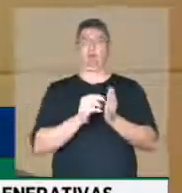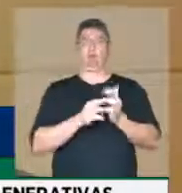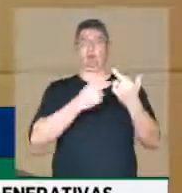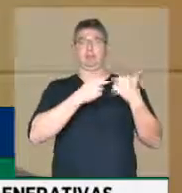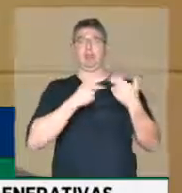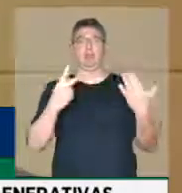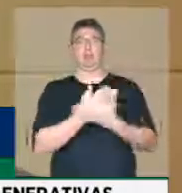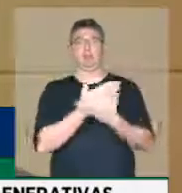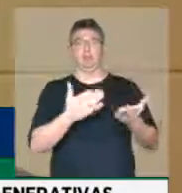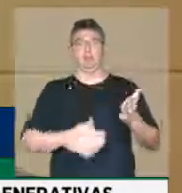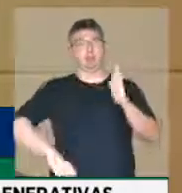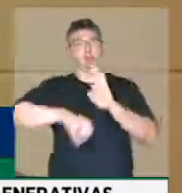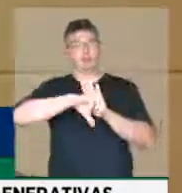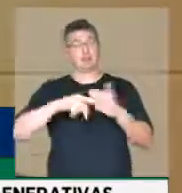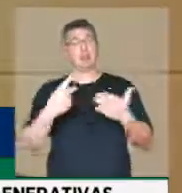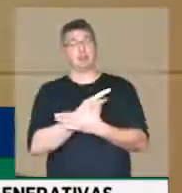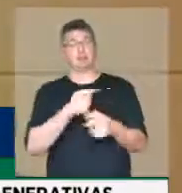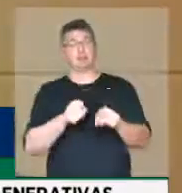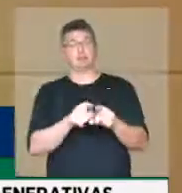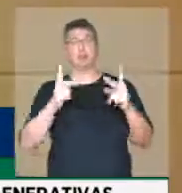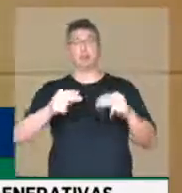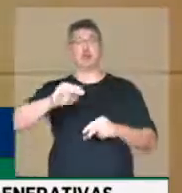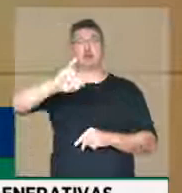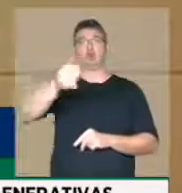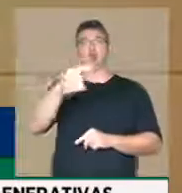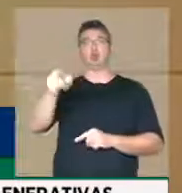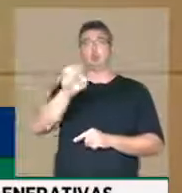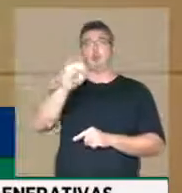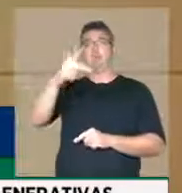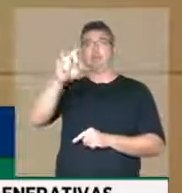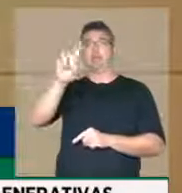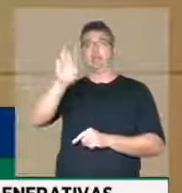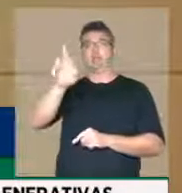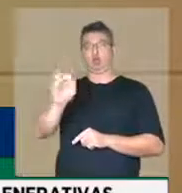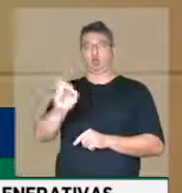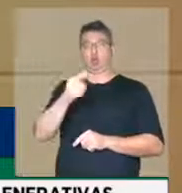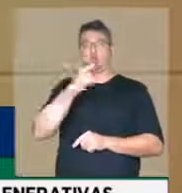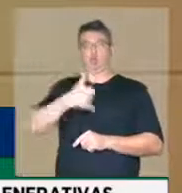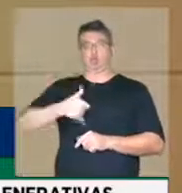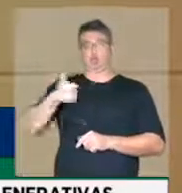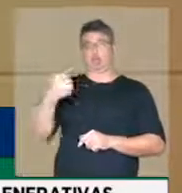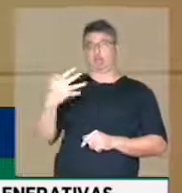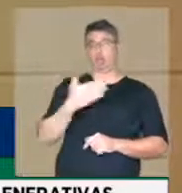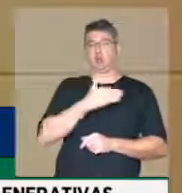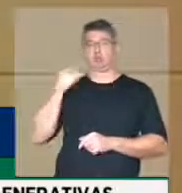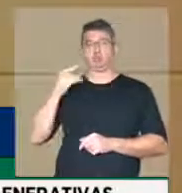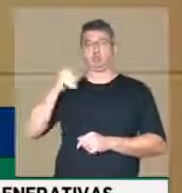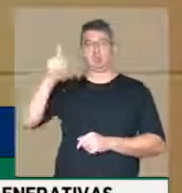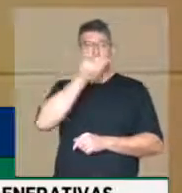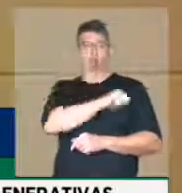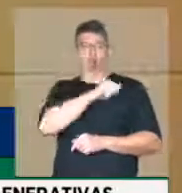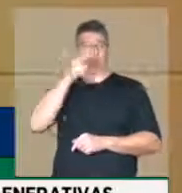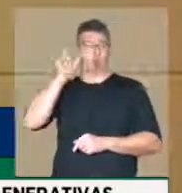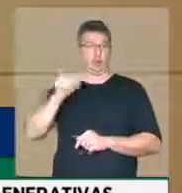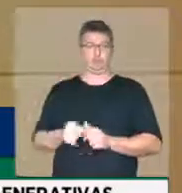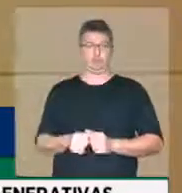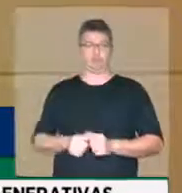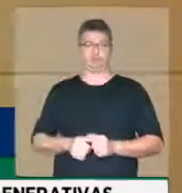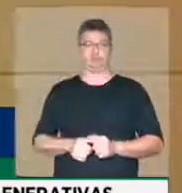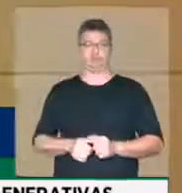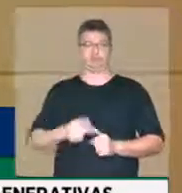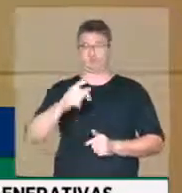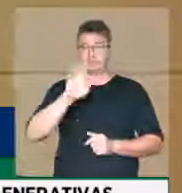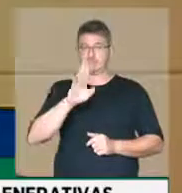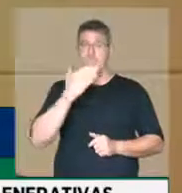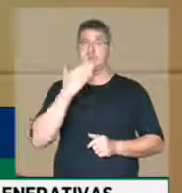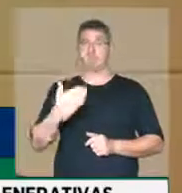irresponsáveis e criminosas, como o João Pedro, um menino de 14 anos, assassinado no Rio de Janeiro ontem. Por isso o PSB entrou